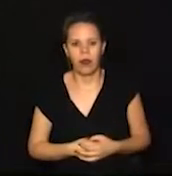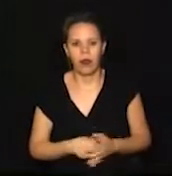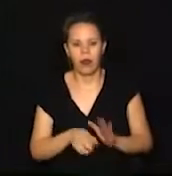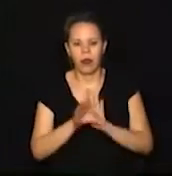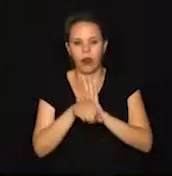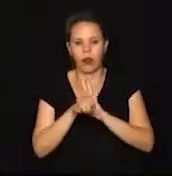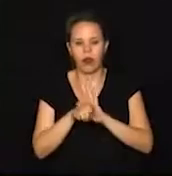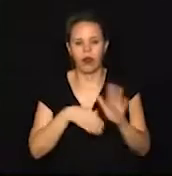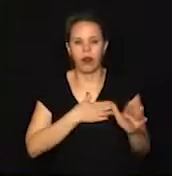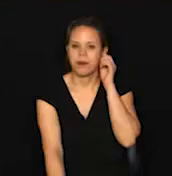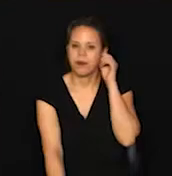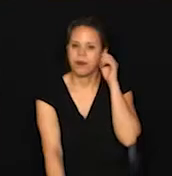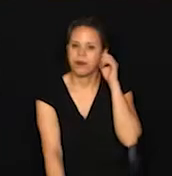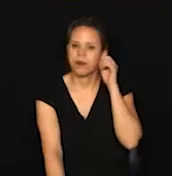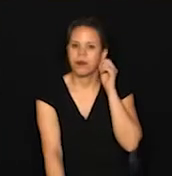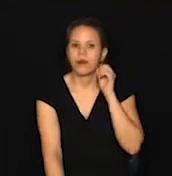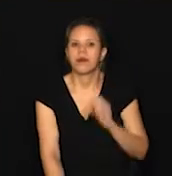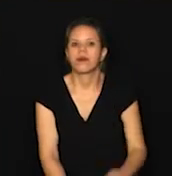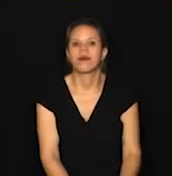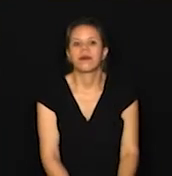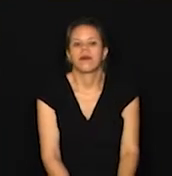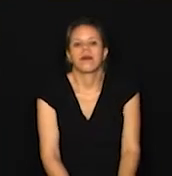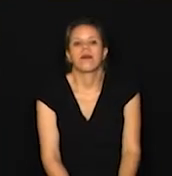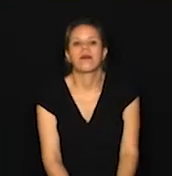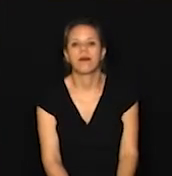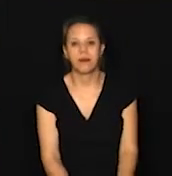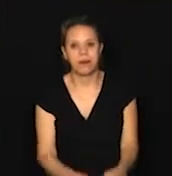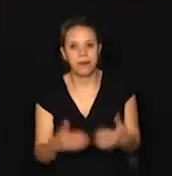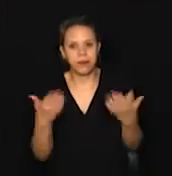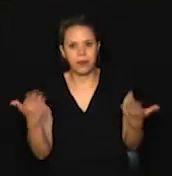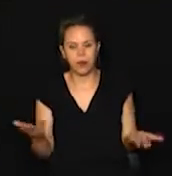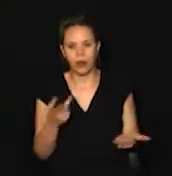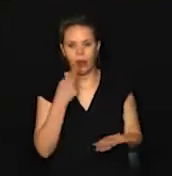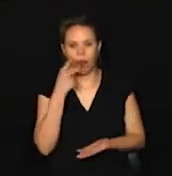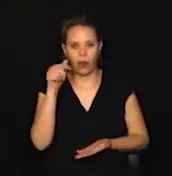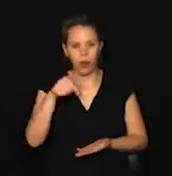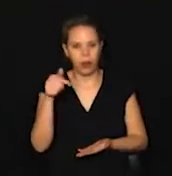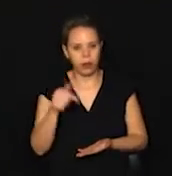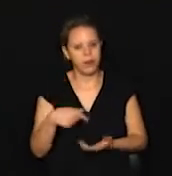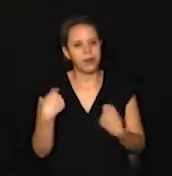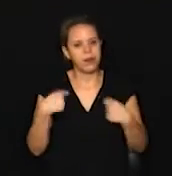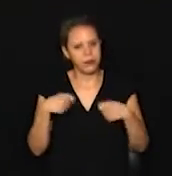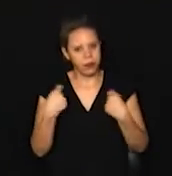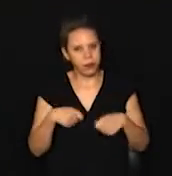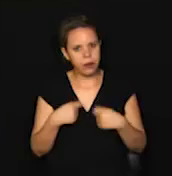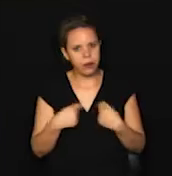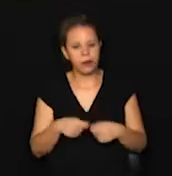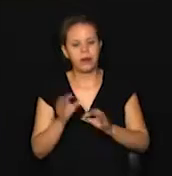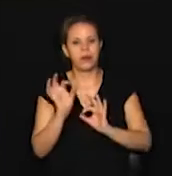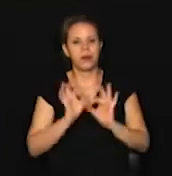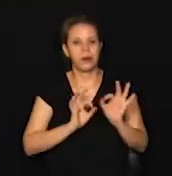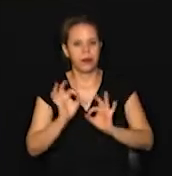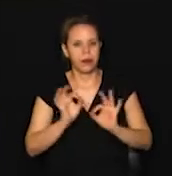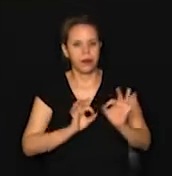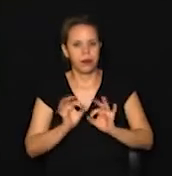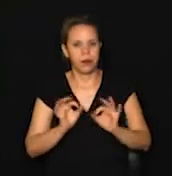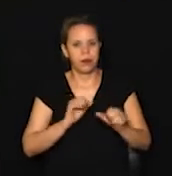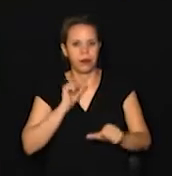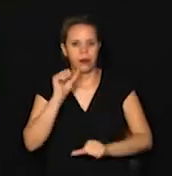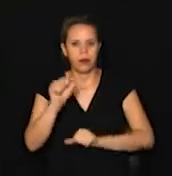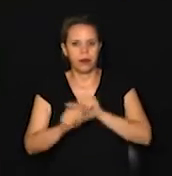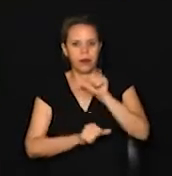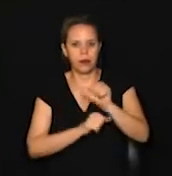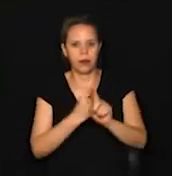conceito que eu gostaria de colocar. Olha, então, como foi dito aí, a gente precisa estar preparado para essa transição